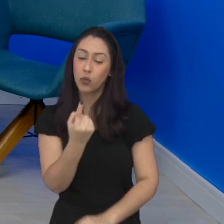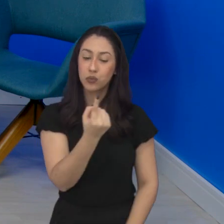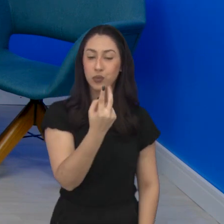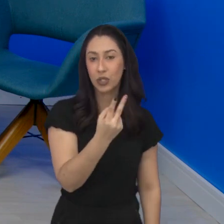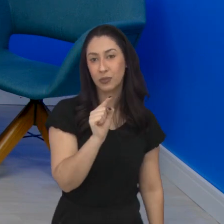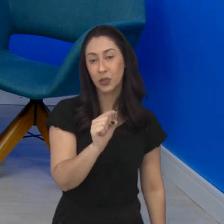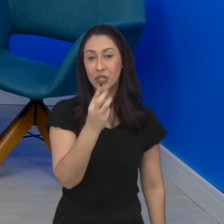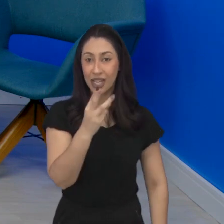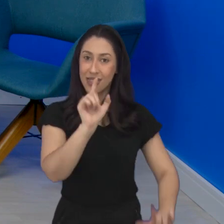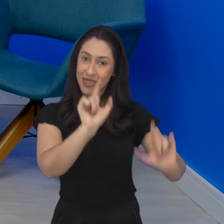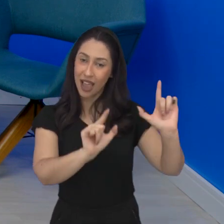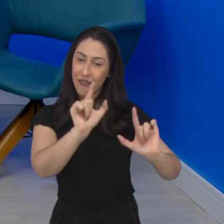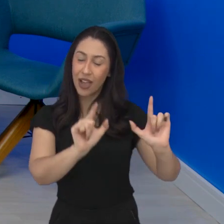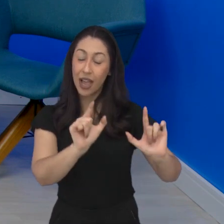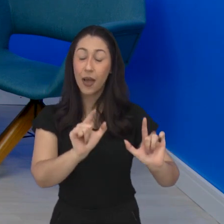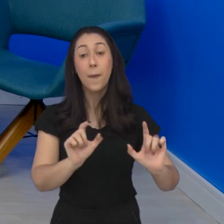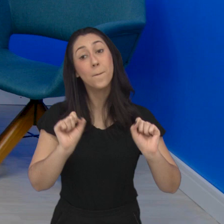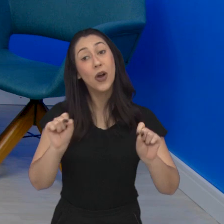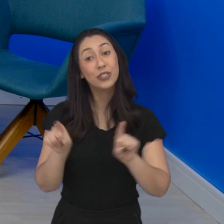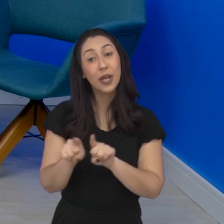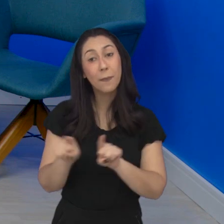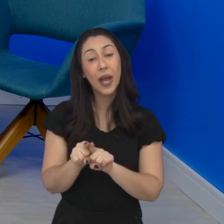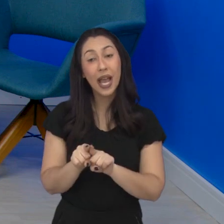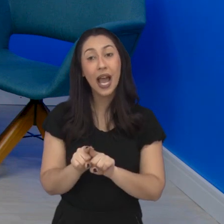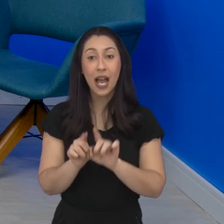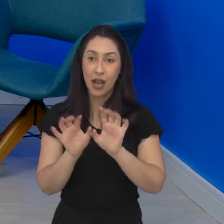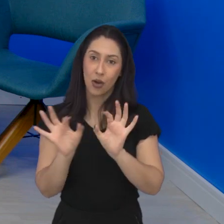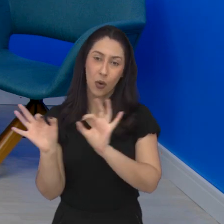canal 12.3 da sua televisão. E também você